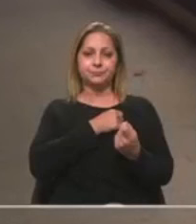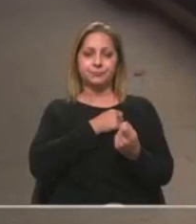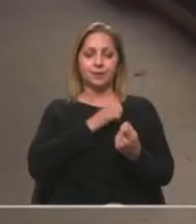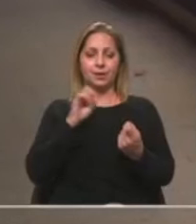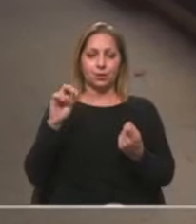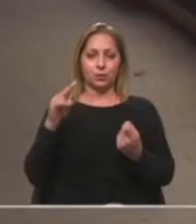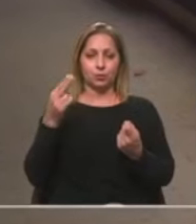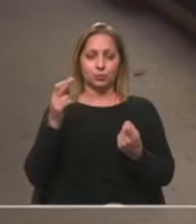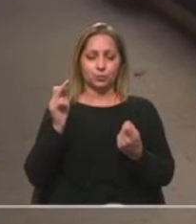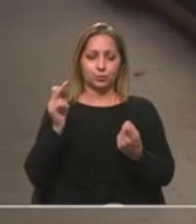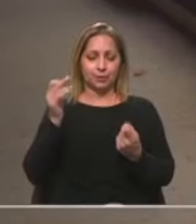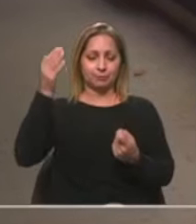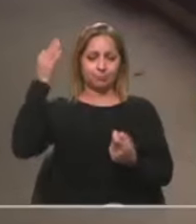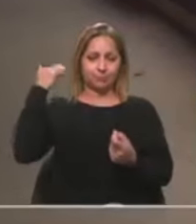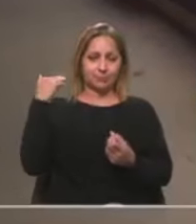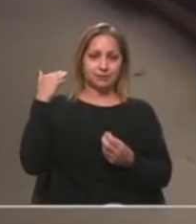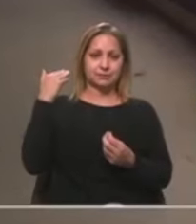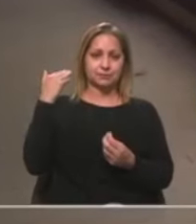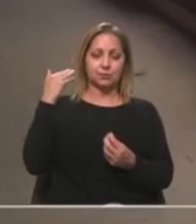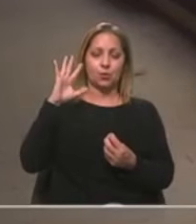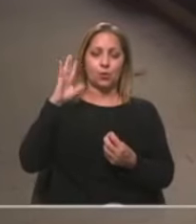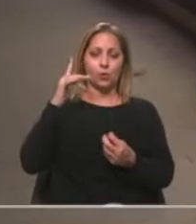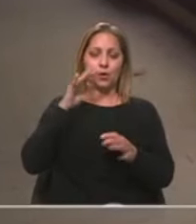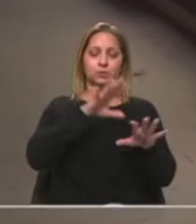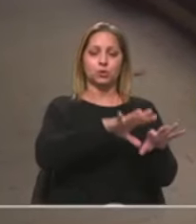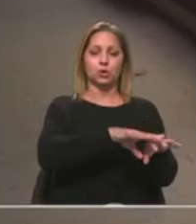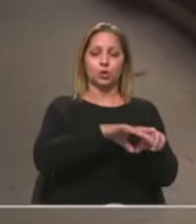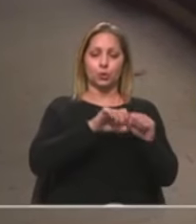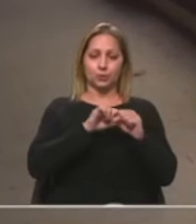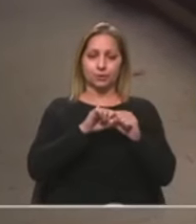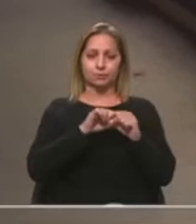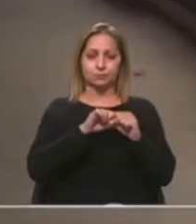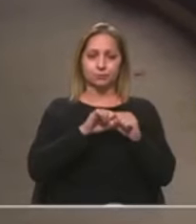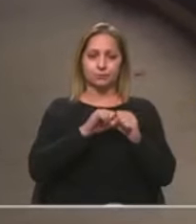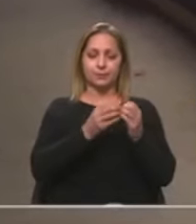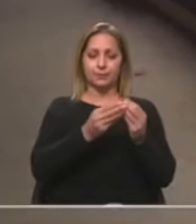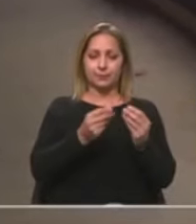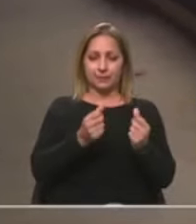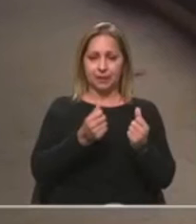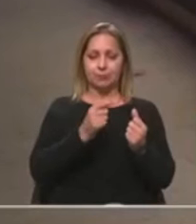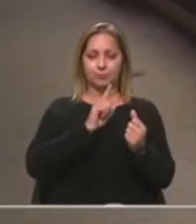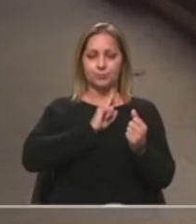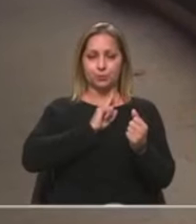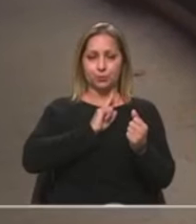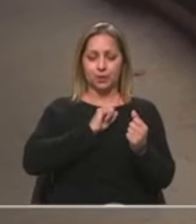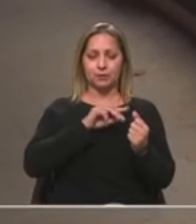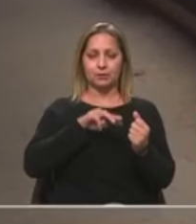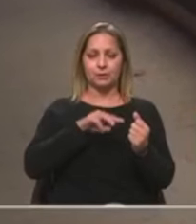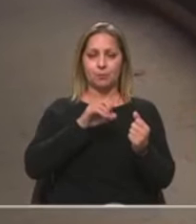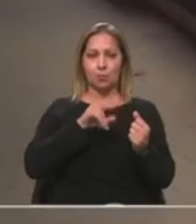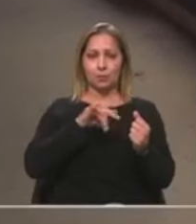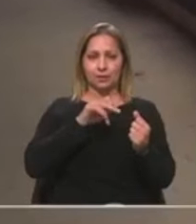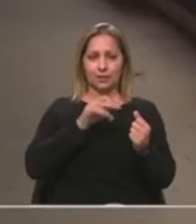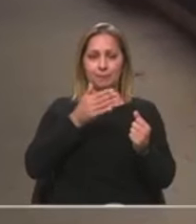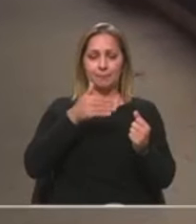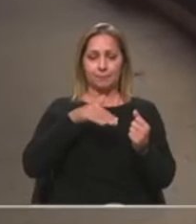outubro eh do ano passado ou outubro passado quando recolheram algumas eh alguns objetos pessoais de Mónica Silva